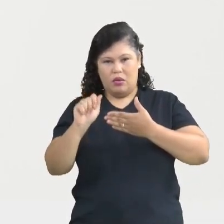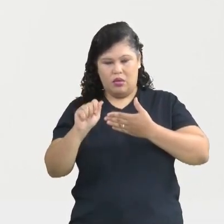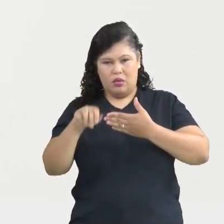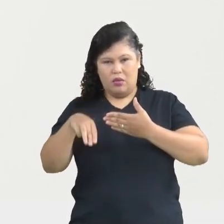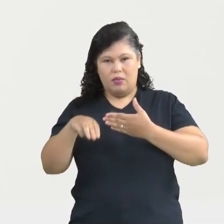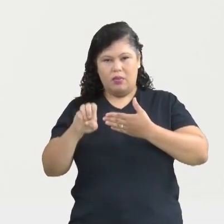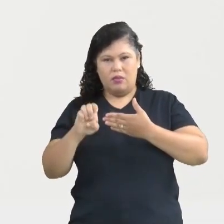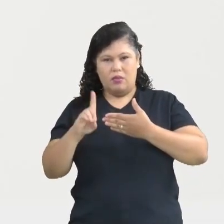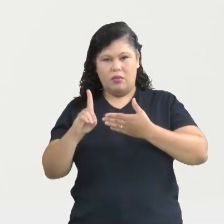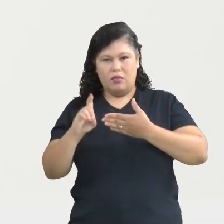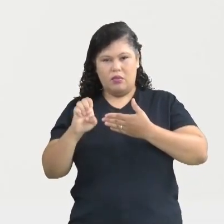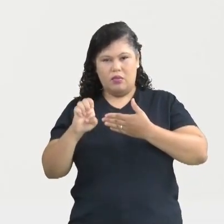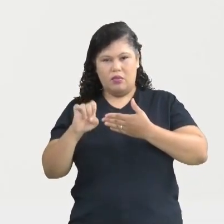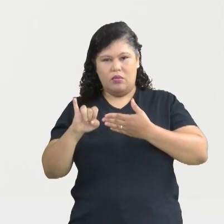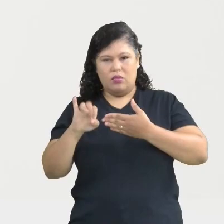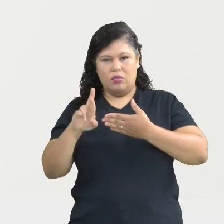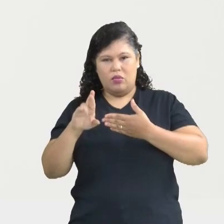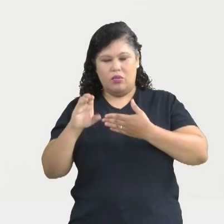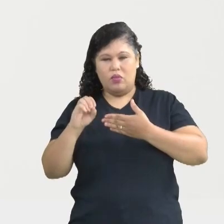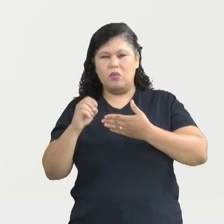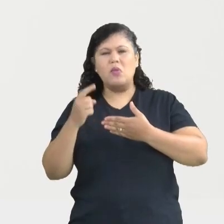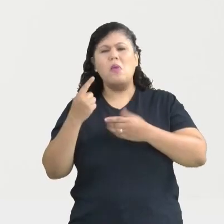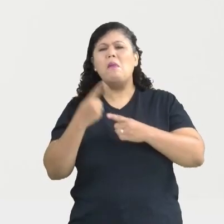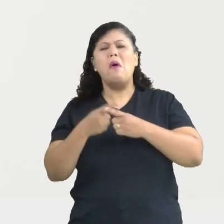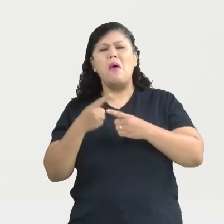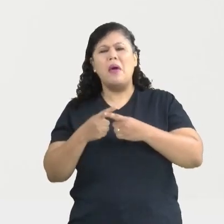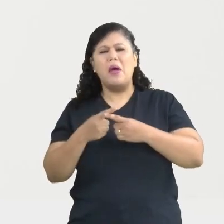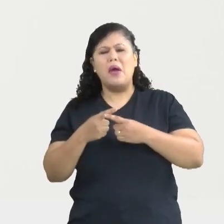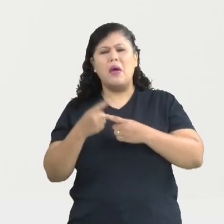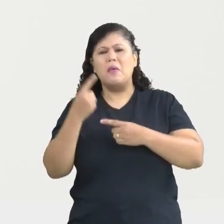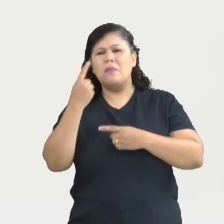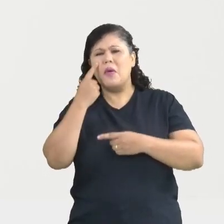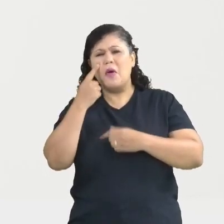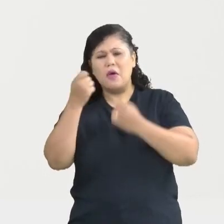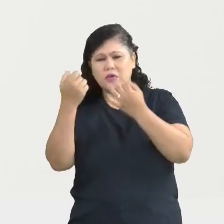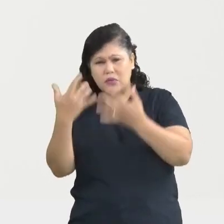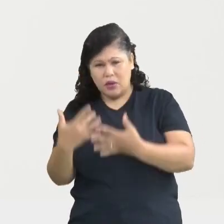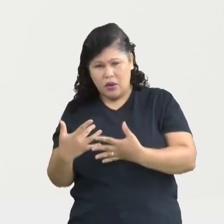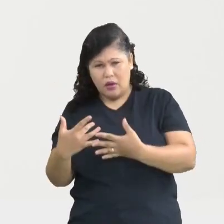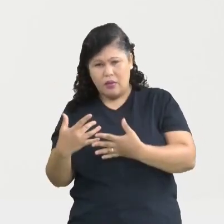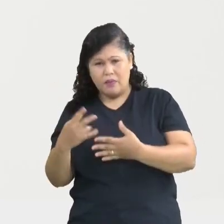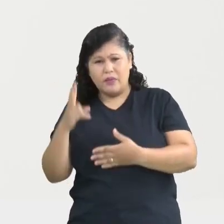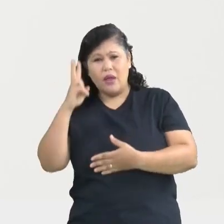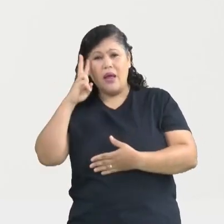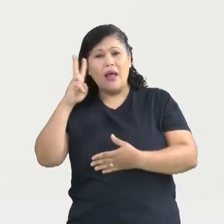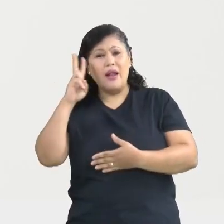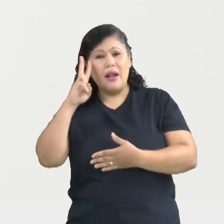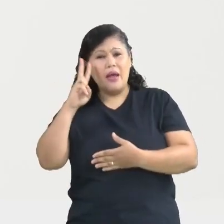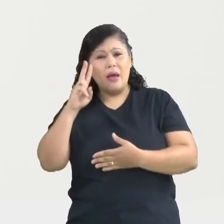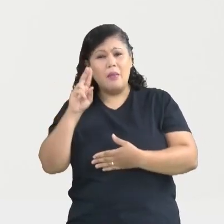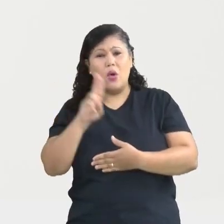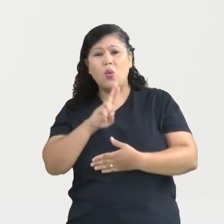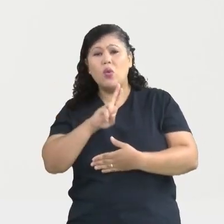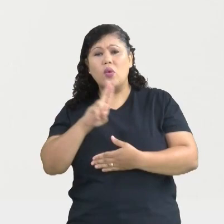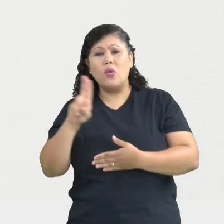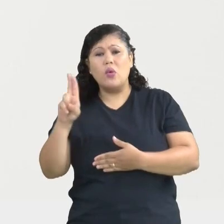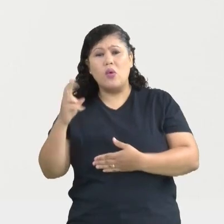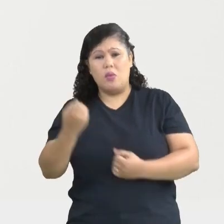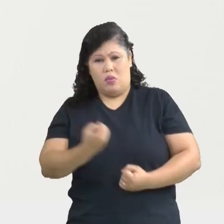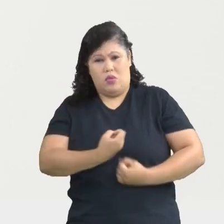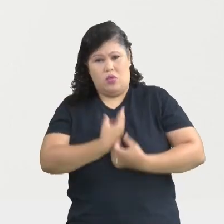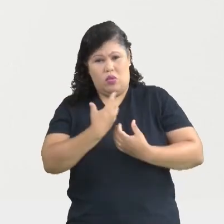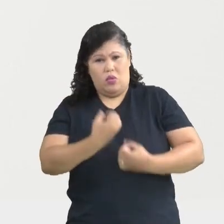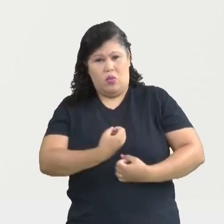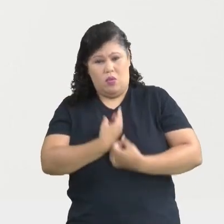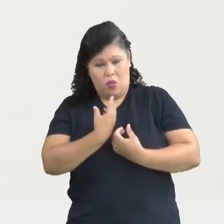Vamos lá investigar aqui? Olha só, vocês se lembram que eu expliquei que quem escreve um poema é o autor ou